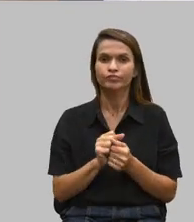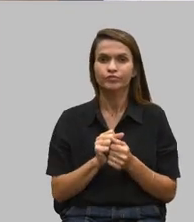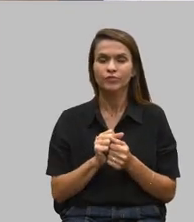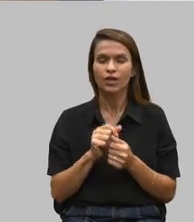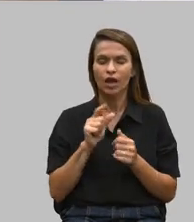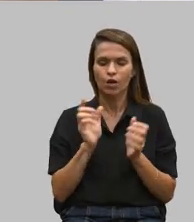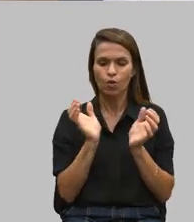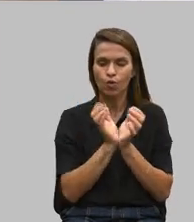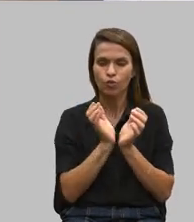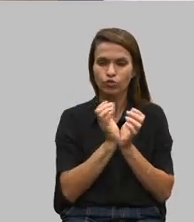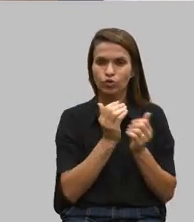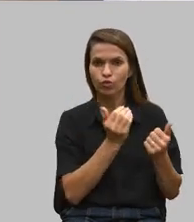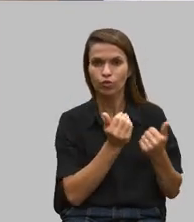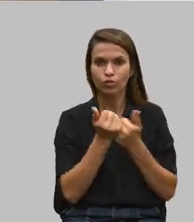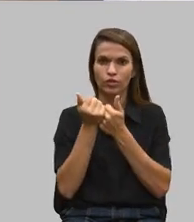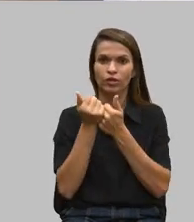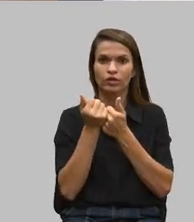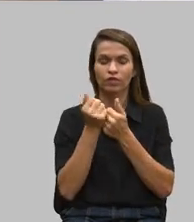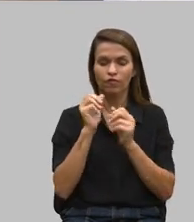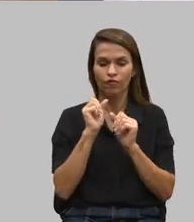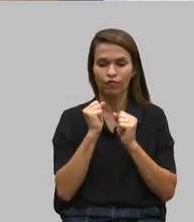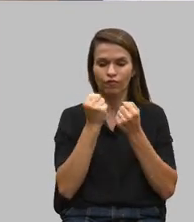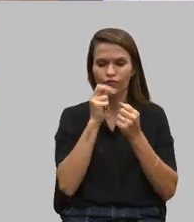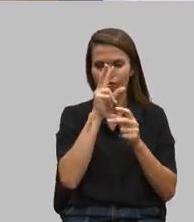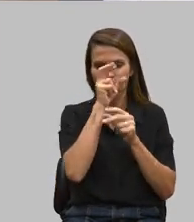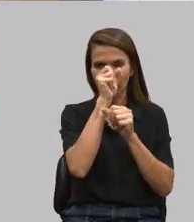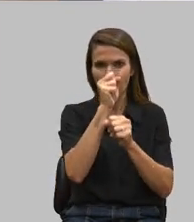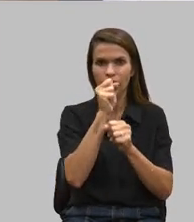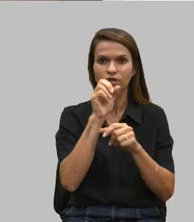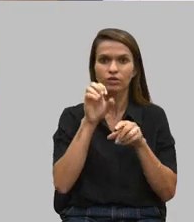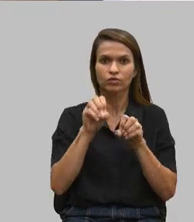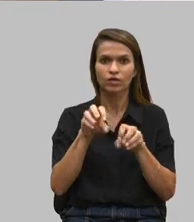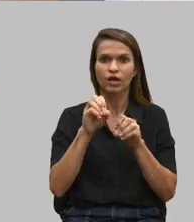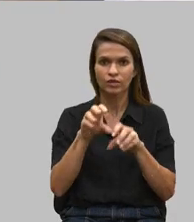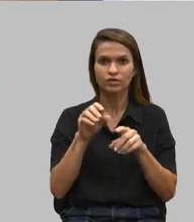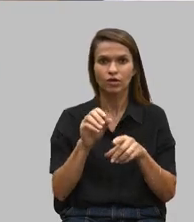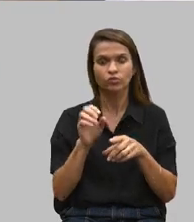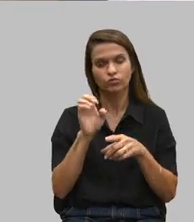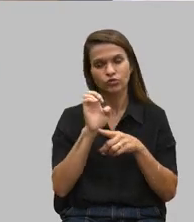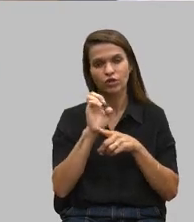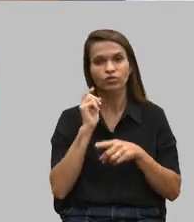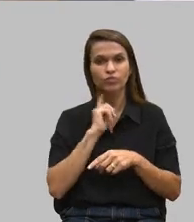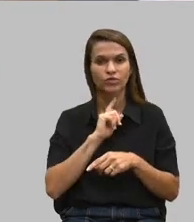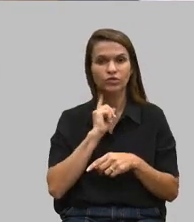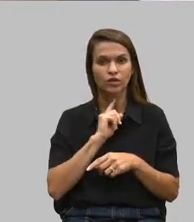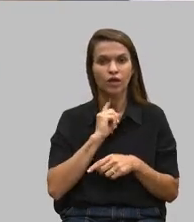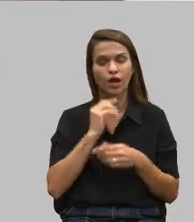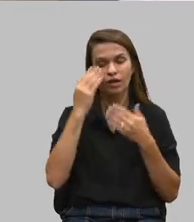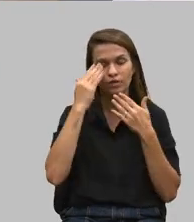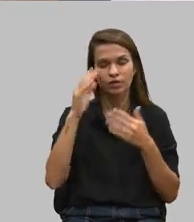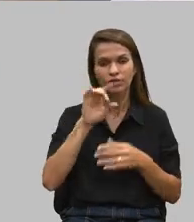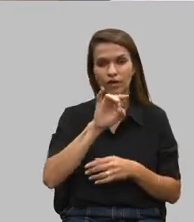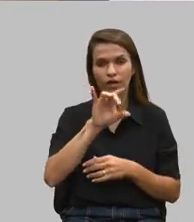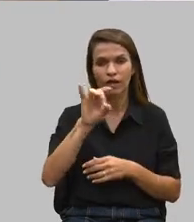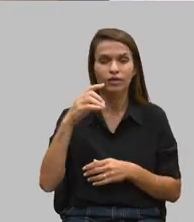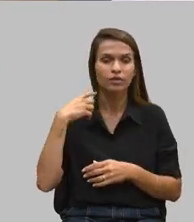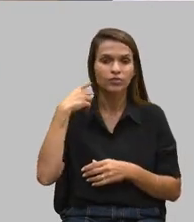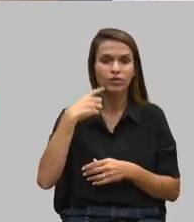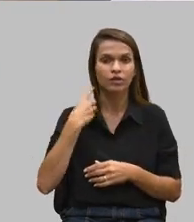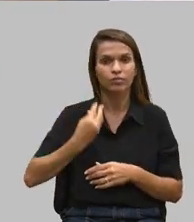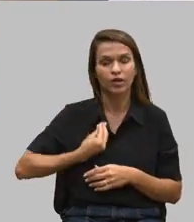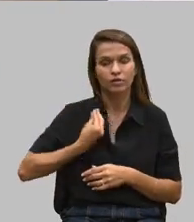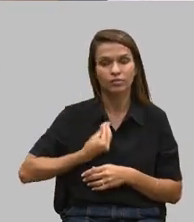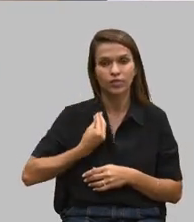fortalece ainda mais a educação em Minas Gerais eh agradeço a cada Deputado aqui presente até aproveito para